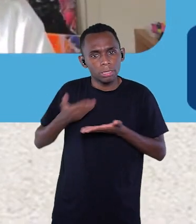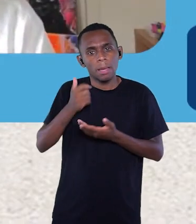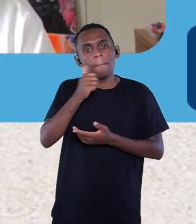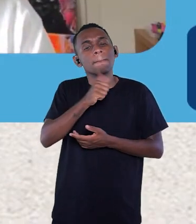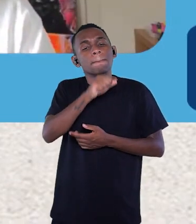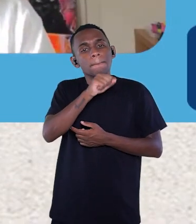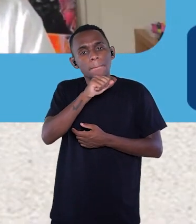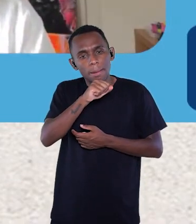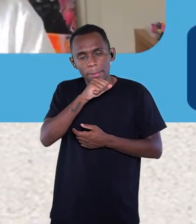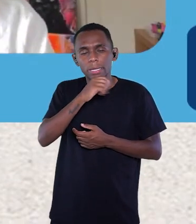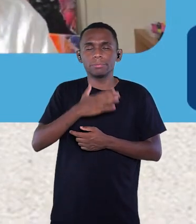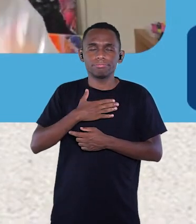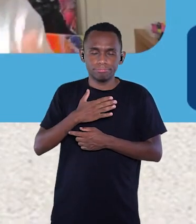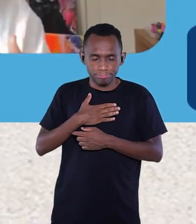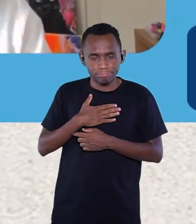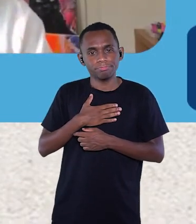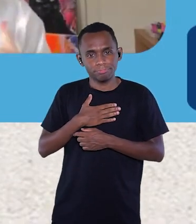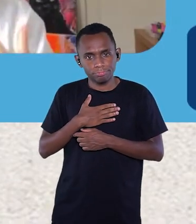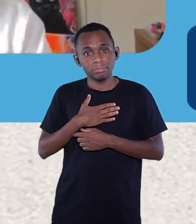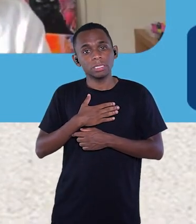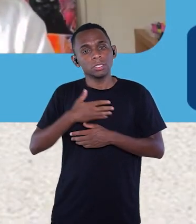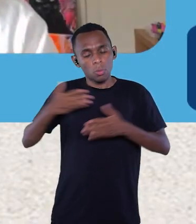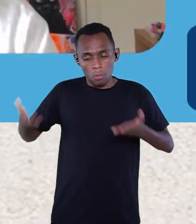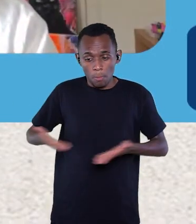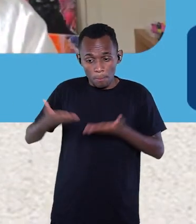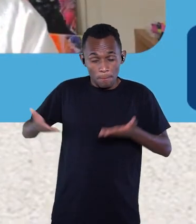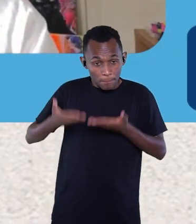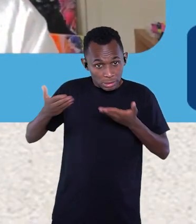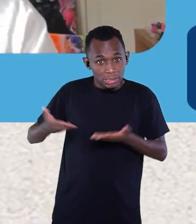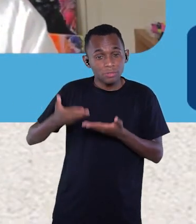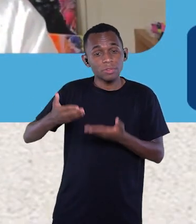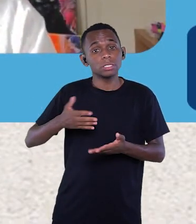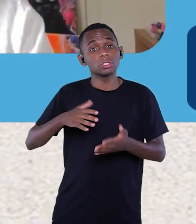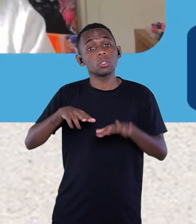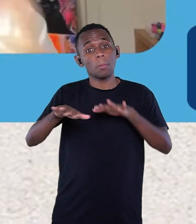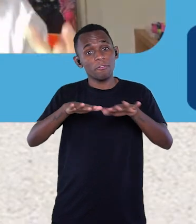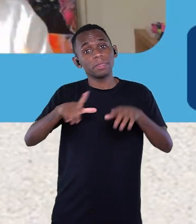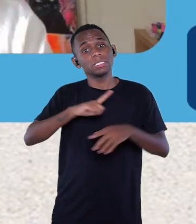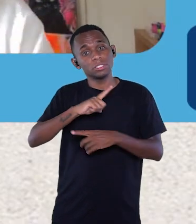minha mãe, e tinha esse movimento um pouco